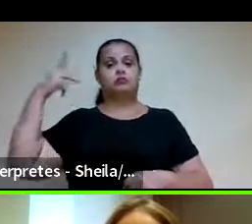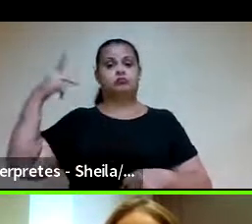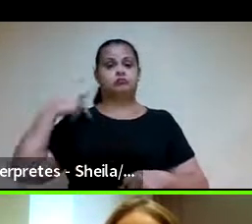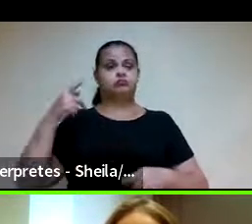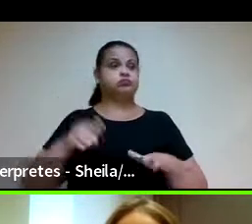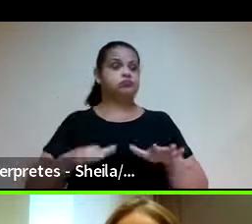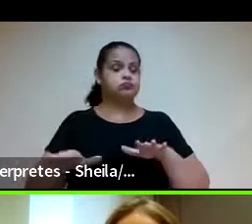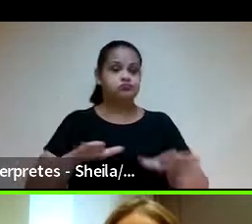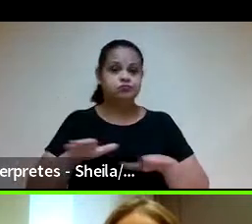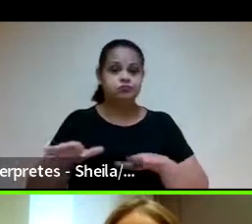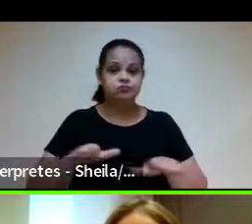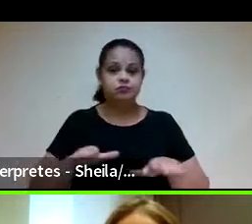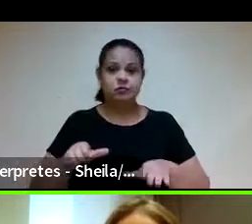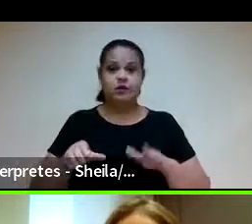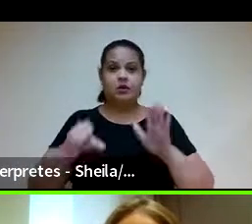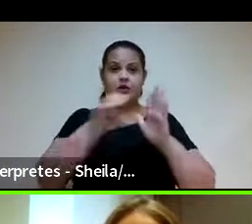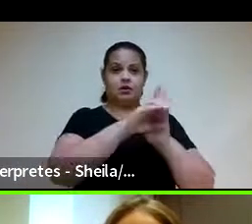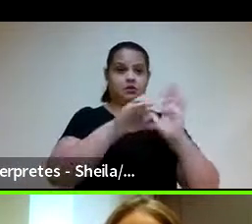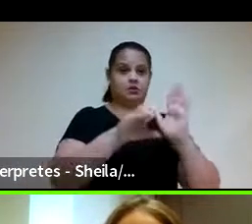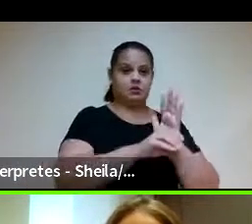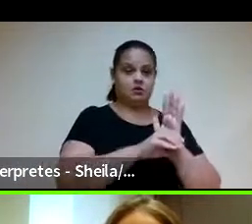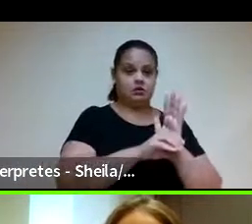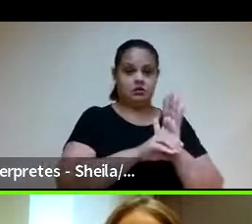pelo acolhimento das preliminares